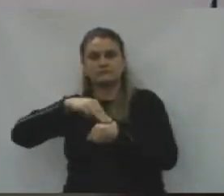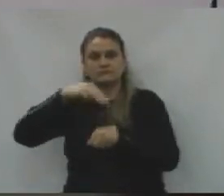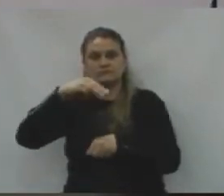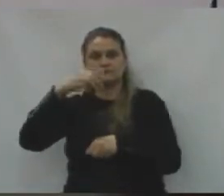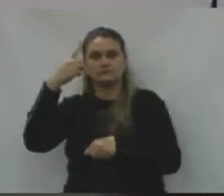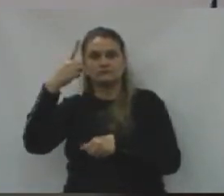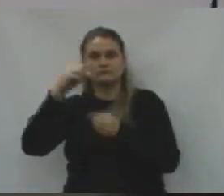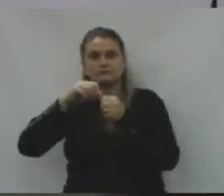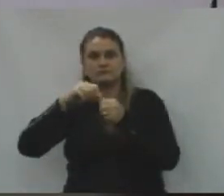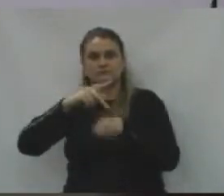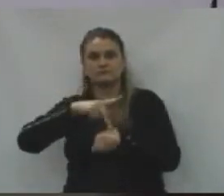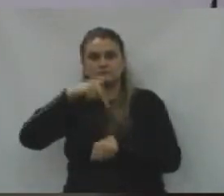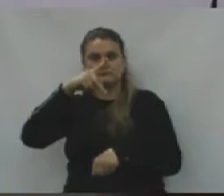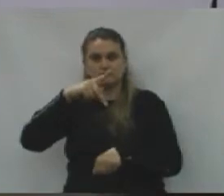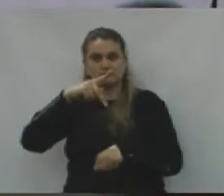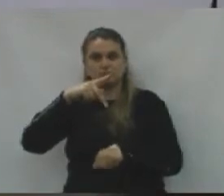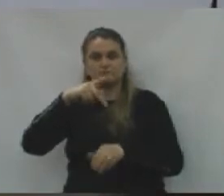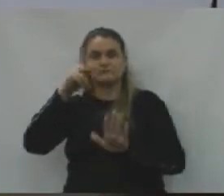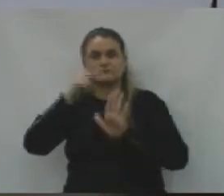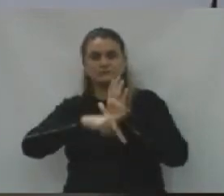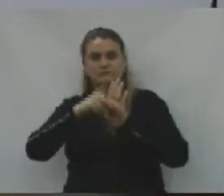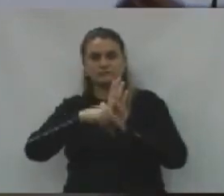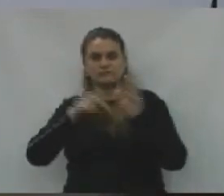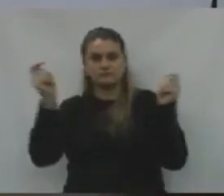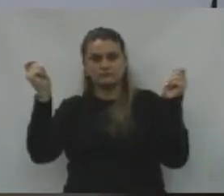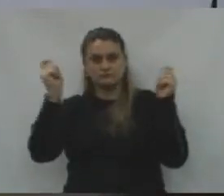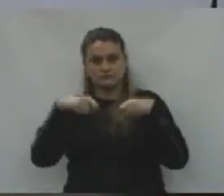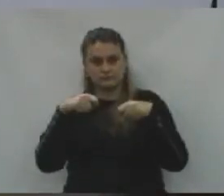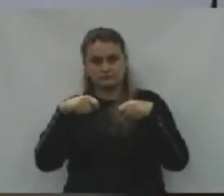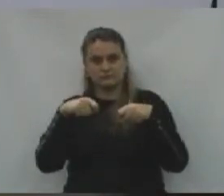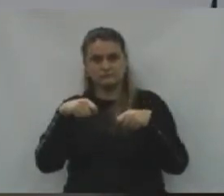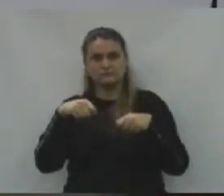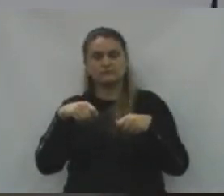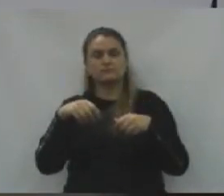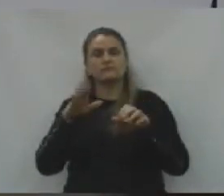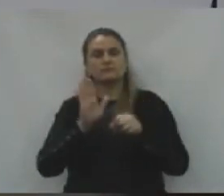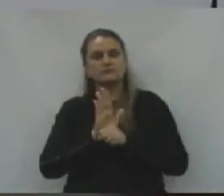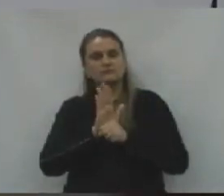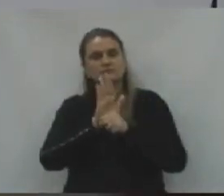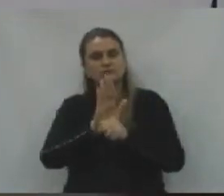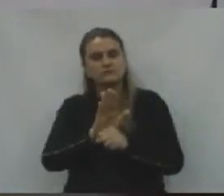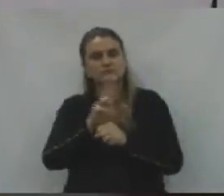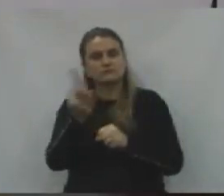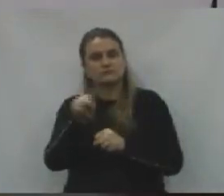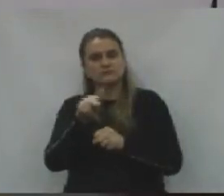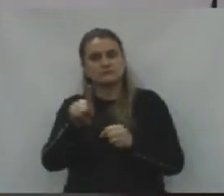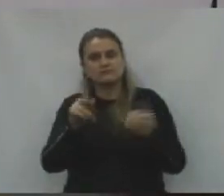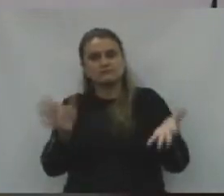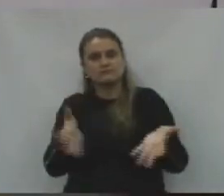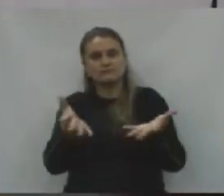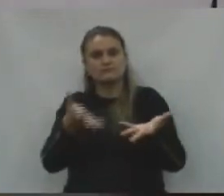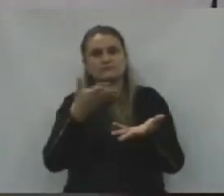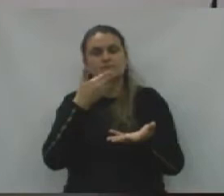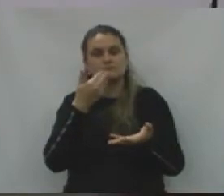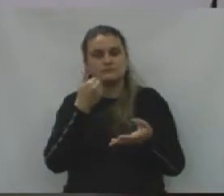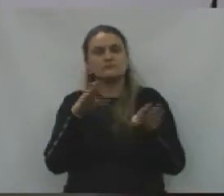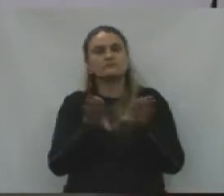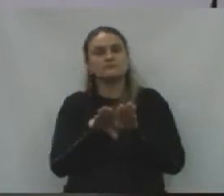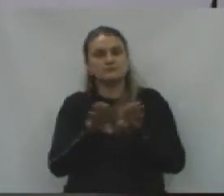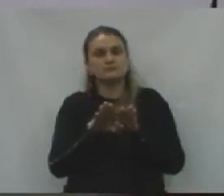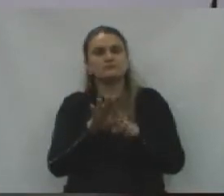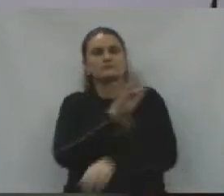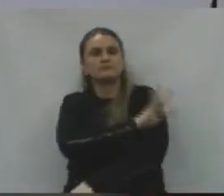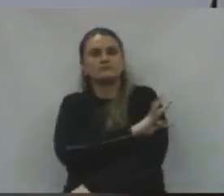fazendo especialização. Esse programa de apoio e capacitação é investimento no nosso docente, isso sem contar o investimento